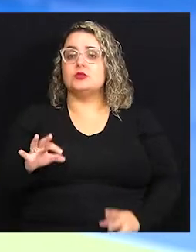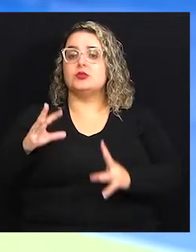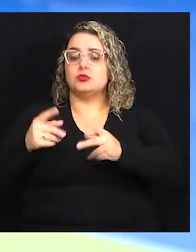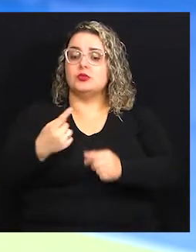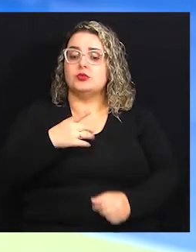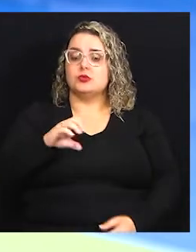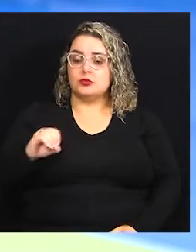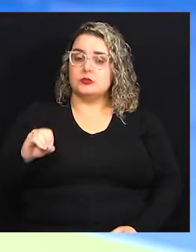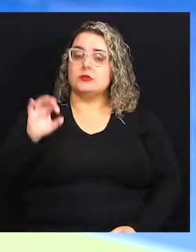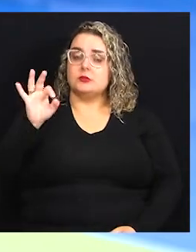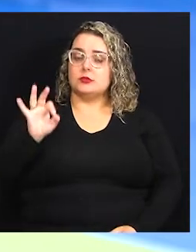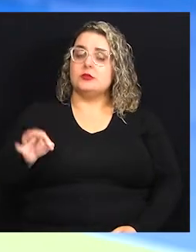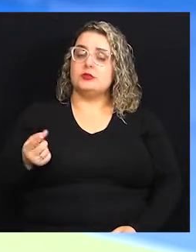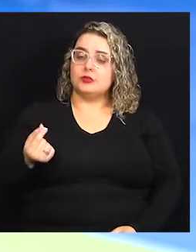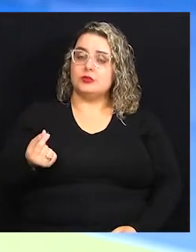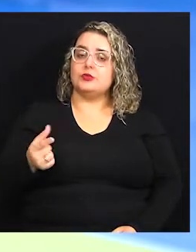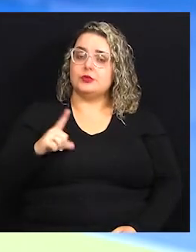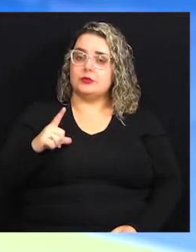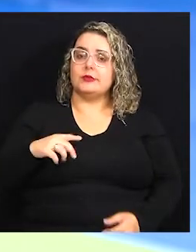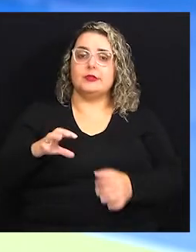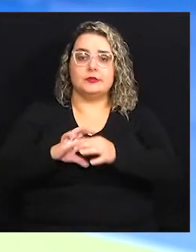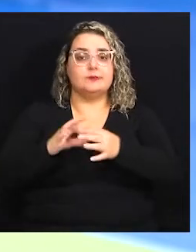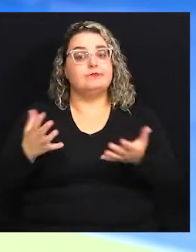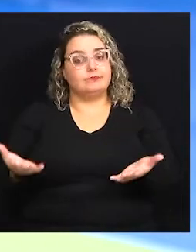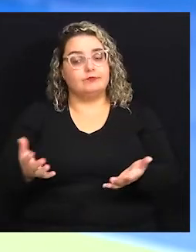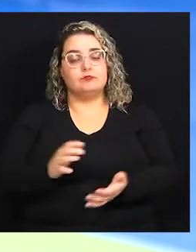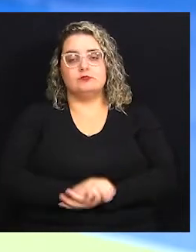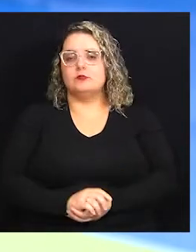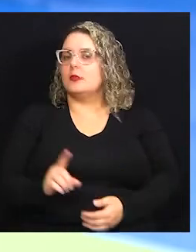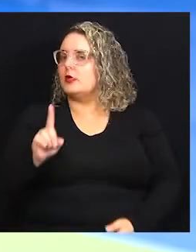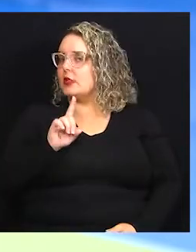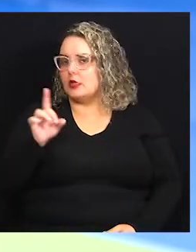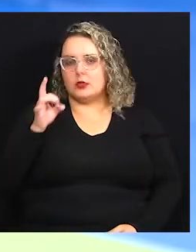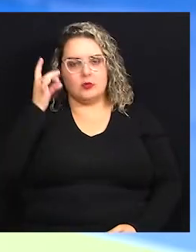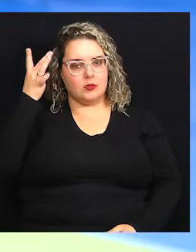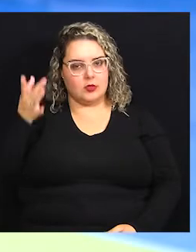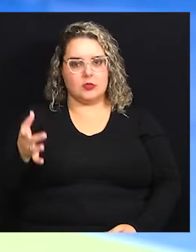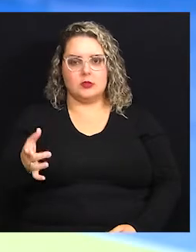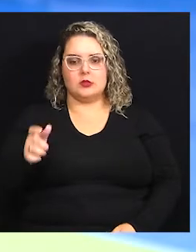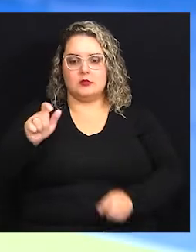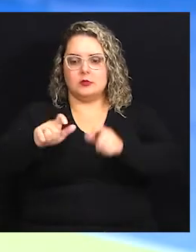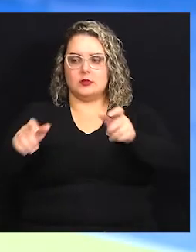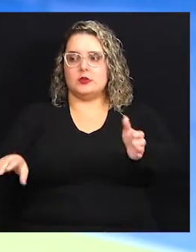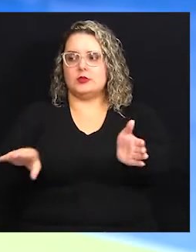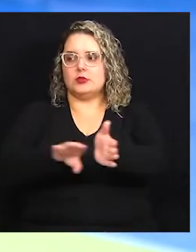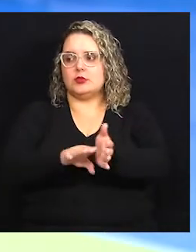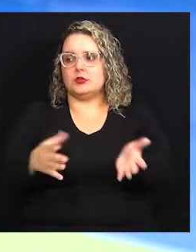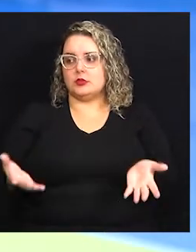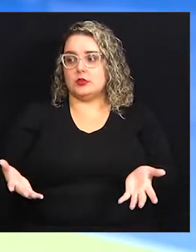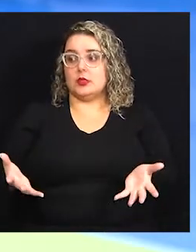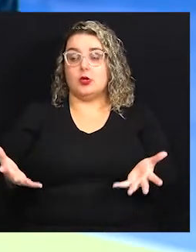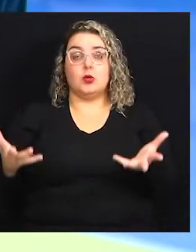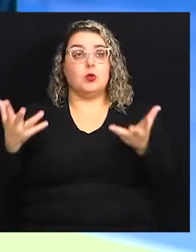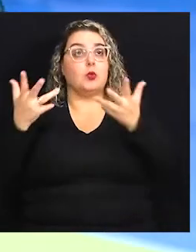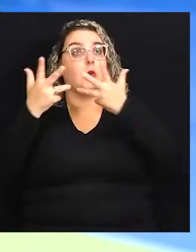100% que você tem de orçamento. Então não é fácil. Então muita gente chega aqui,